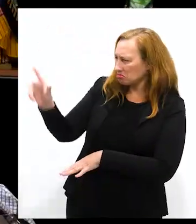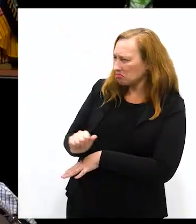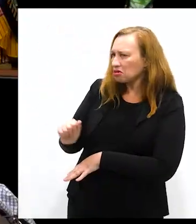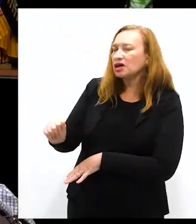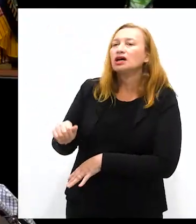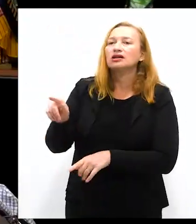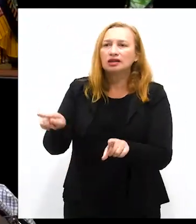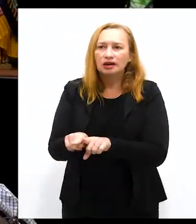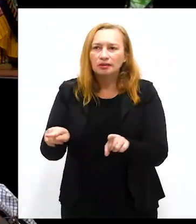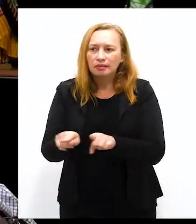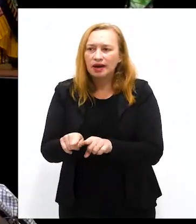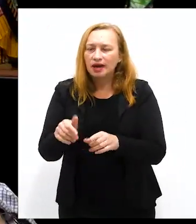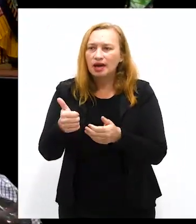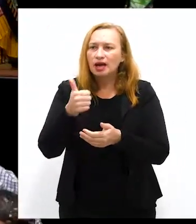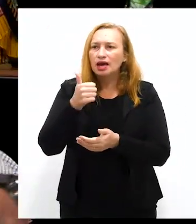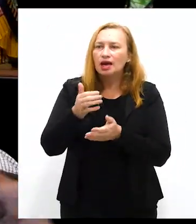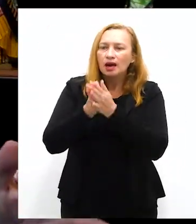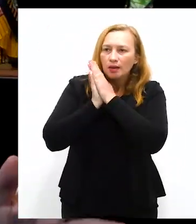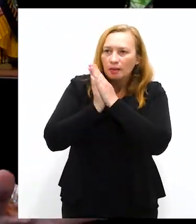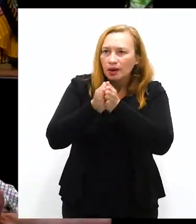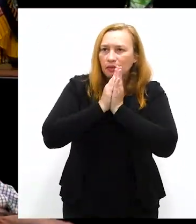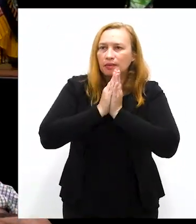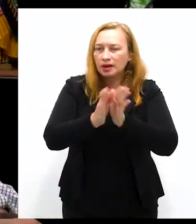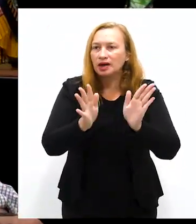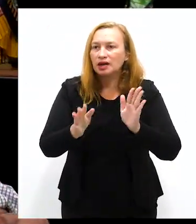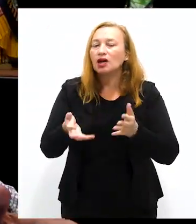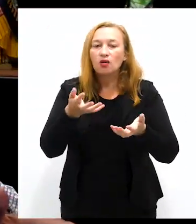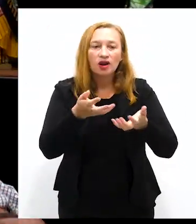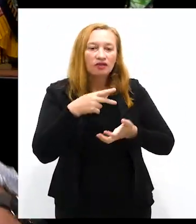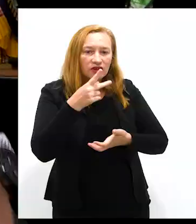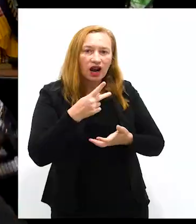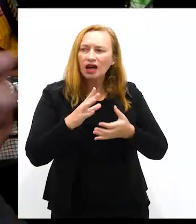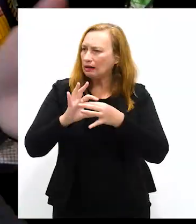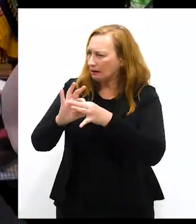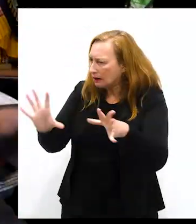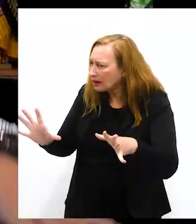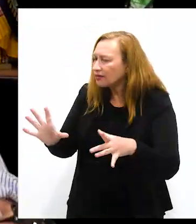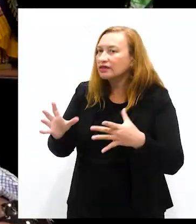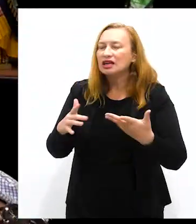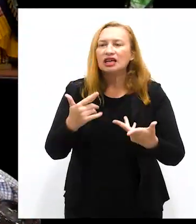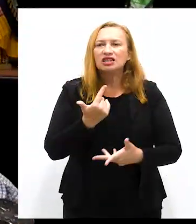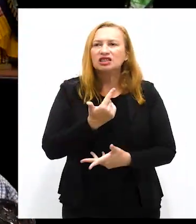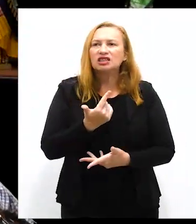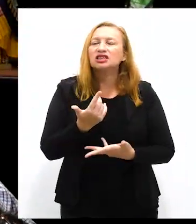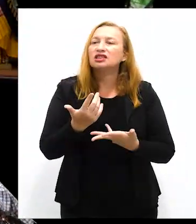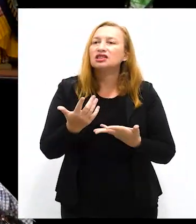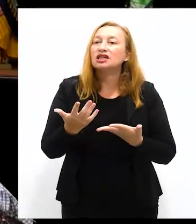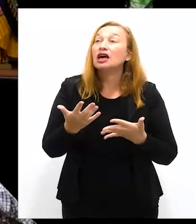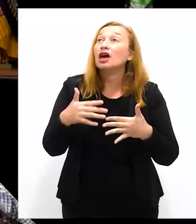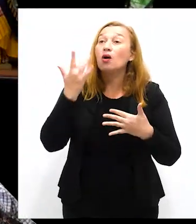religiosa também, e paz de santo, enfim. Fala, pô, eu quero falar, a palavra é sua,